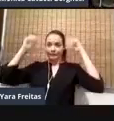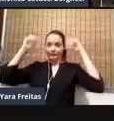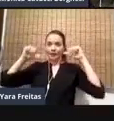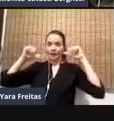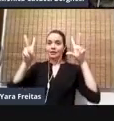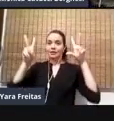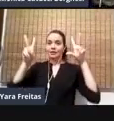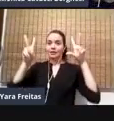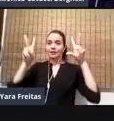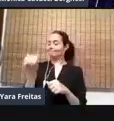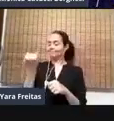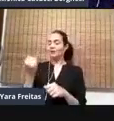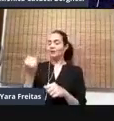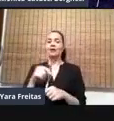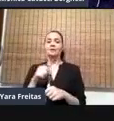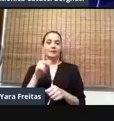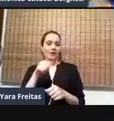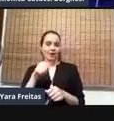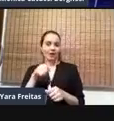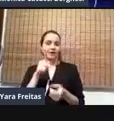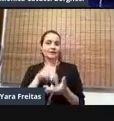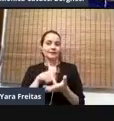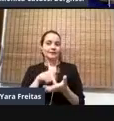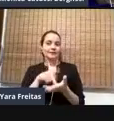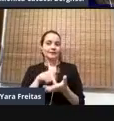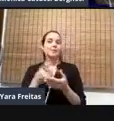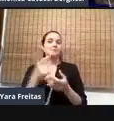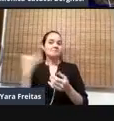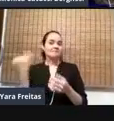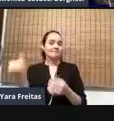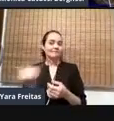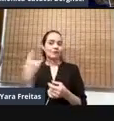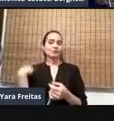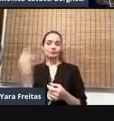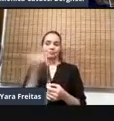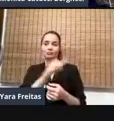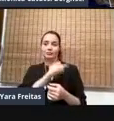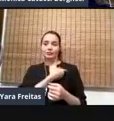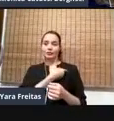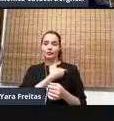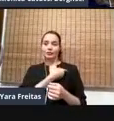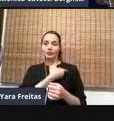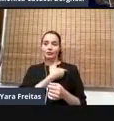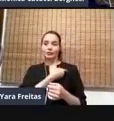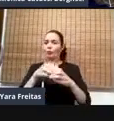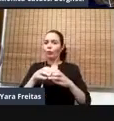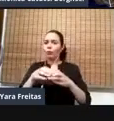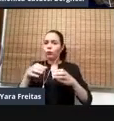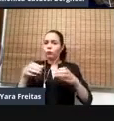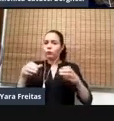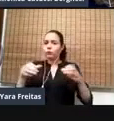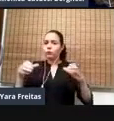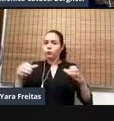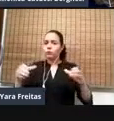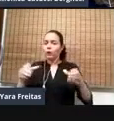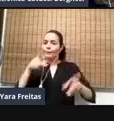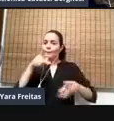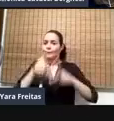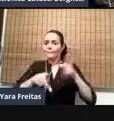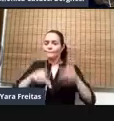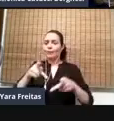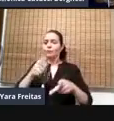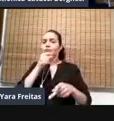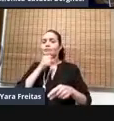Sim, doutora, é bastante importante, sim, né? Nós estamos tendo um aumento muito grande da população